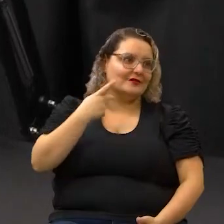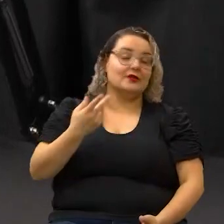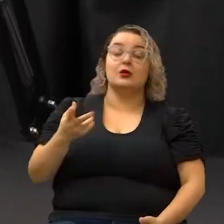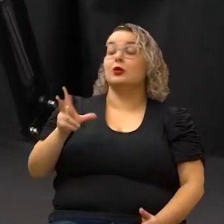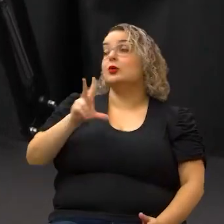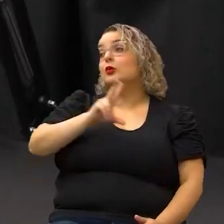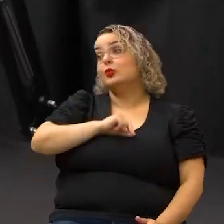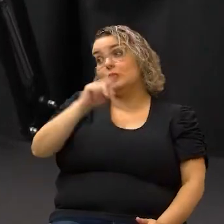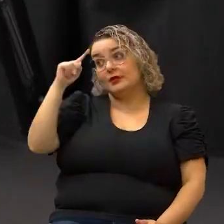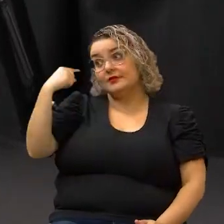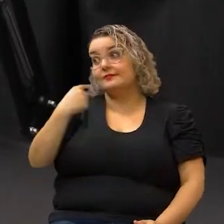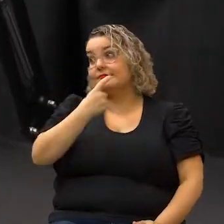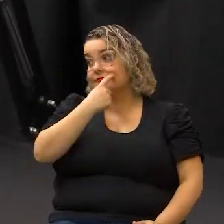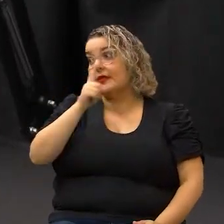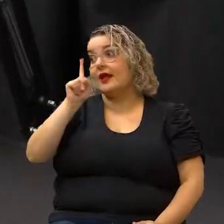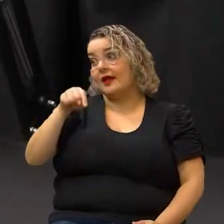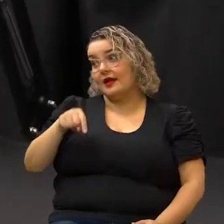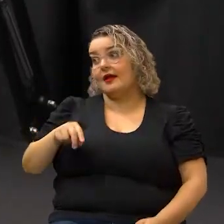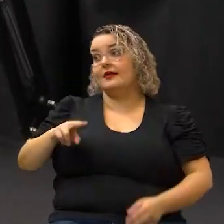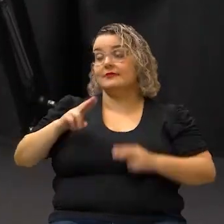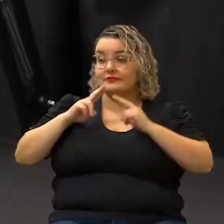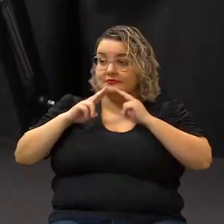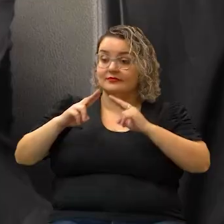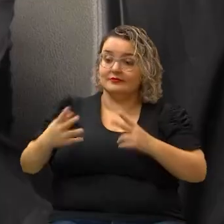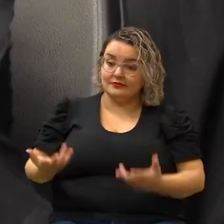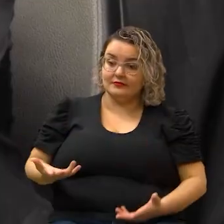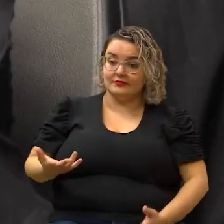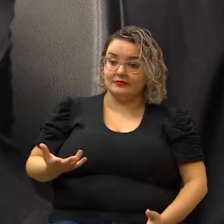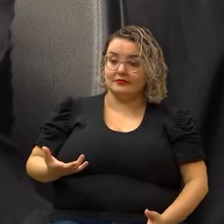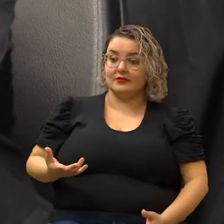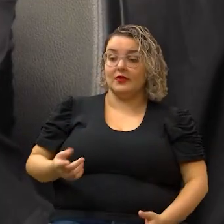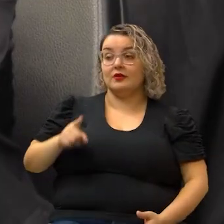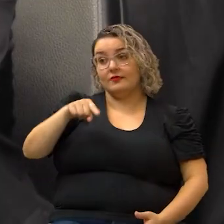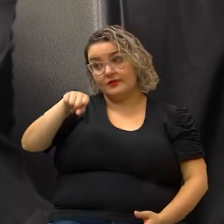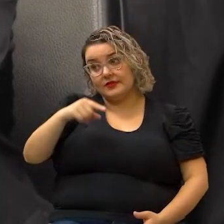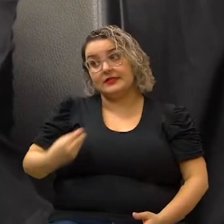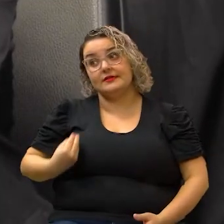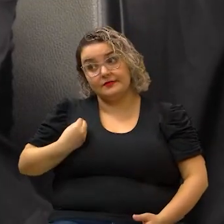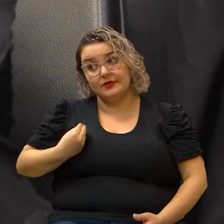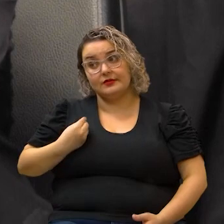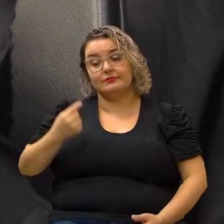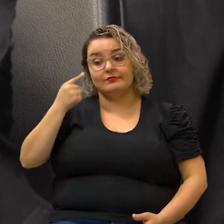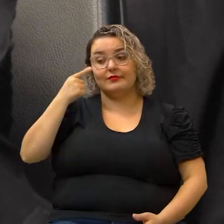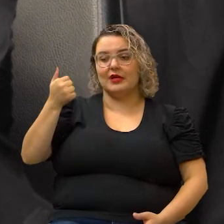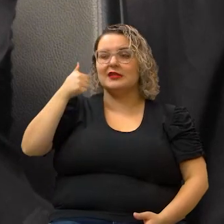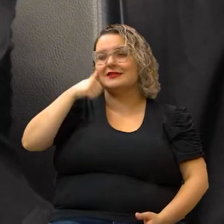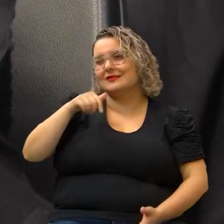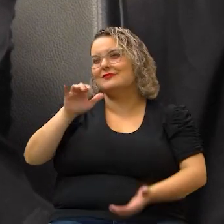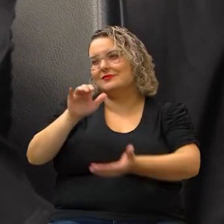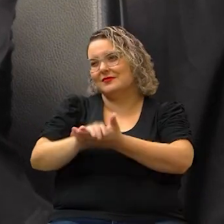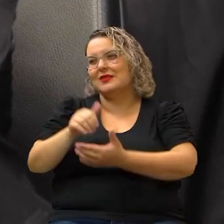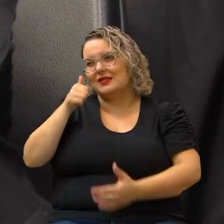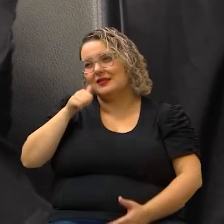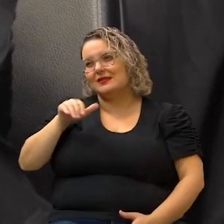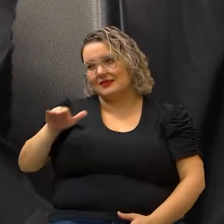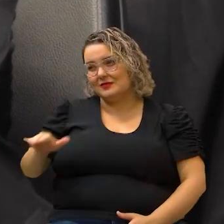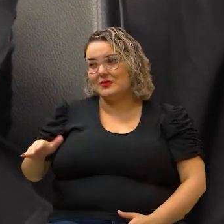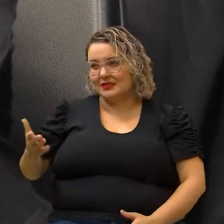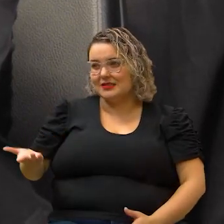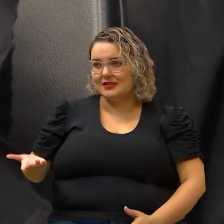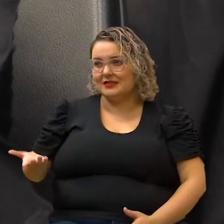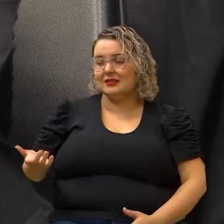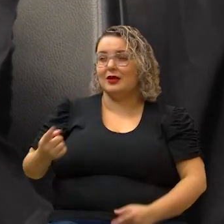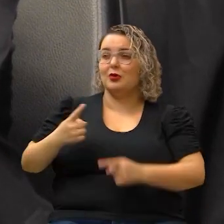vereador. Nossa, Mina, é um testemunho, né? Vocês vivenciaram, imagina como foi a situação da minha esposa, das minhas filhinhas, da